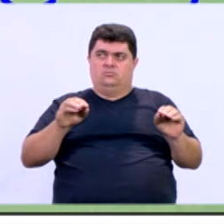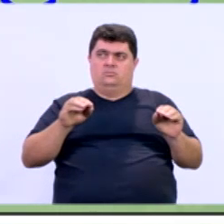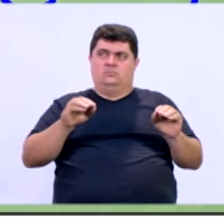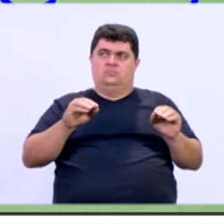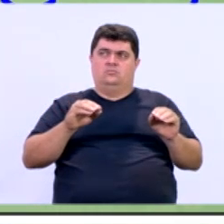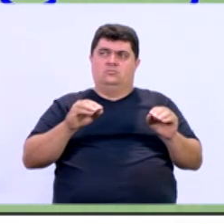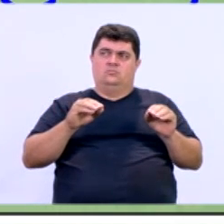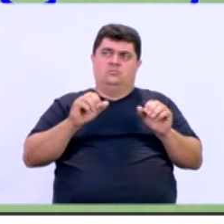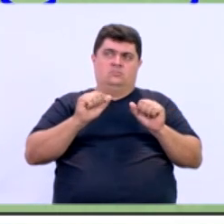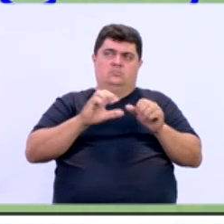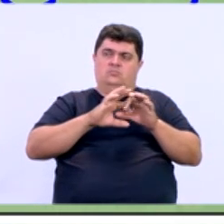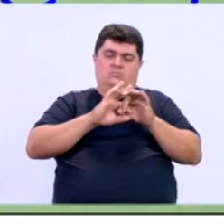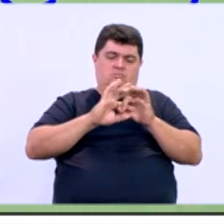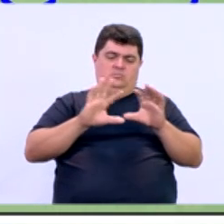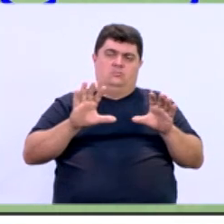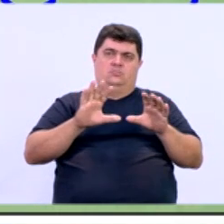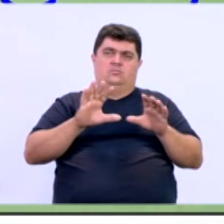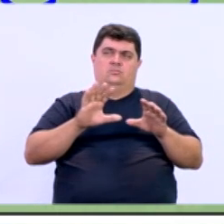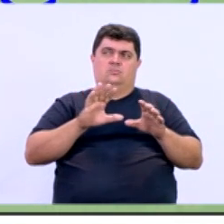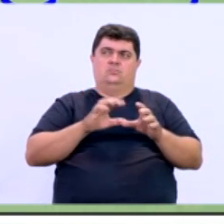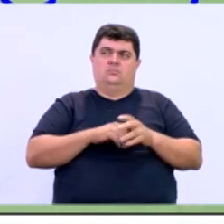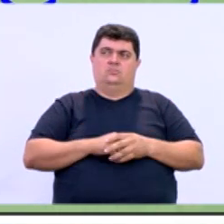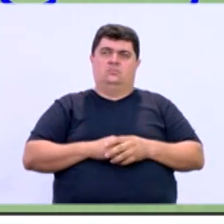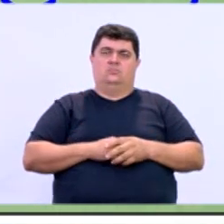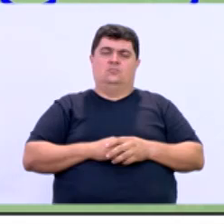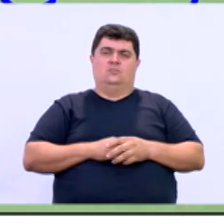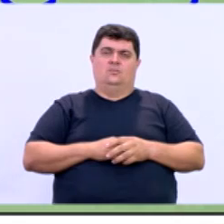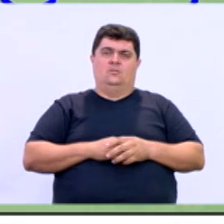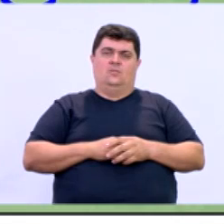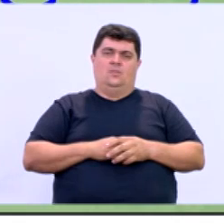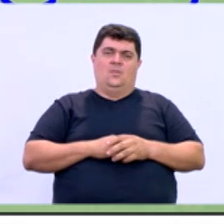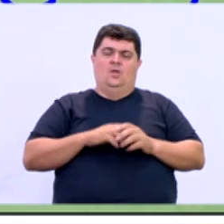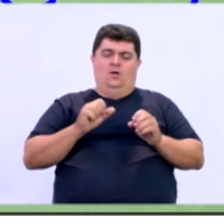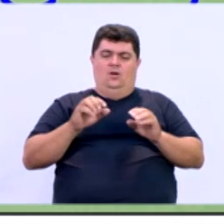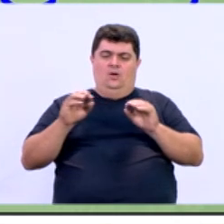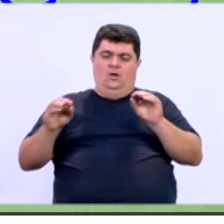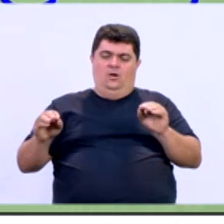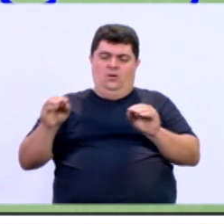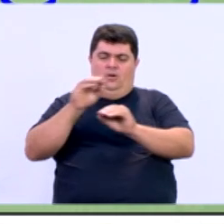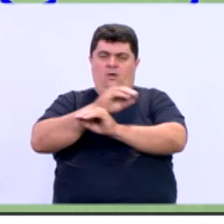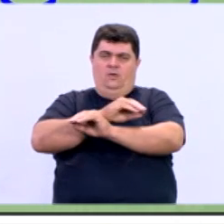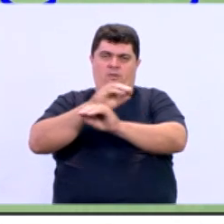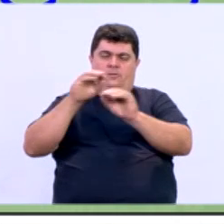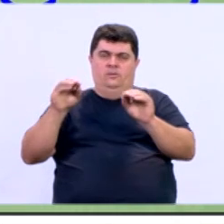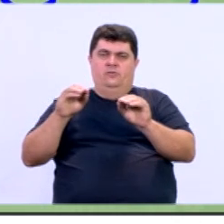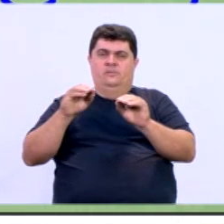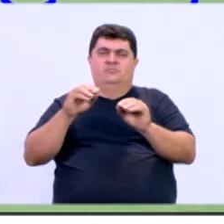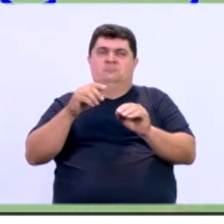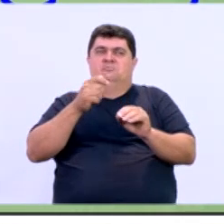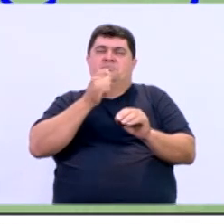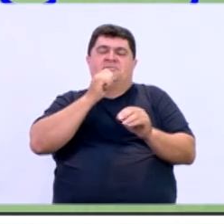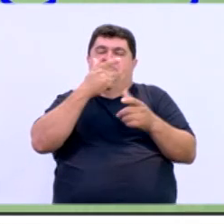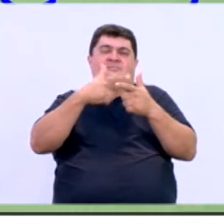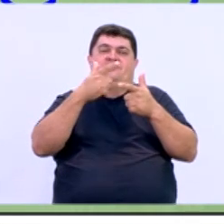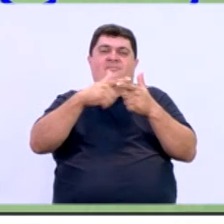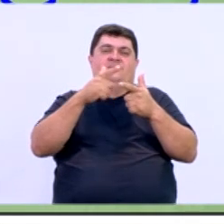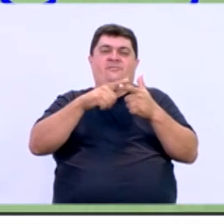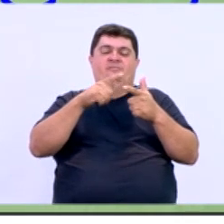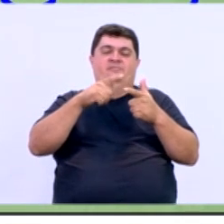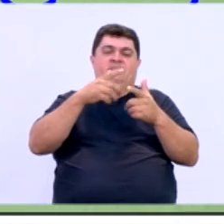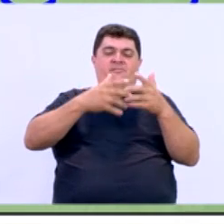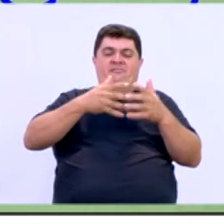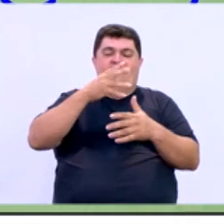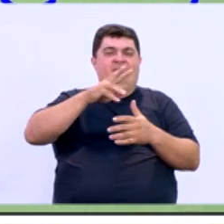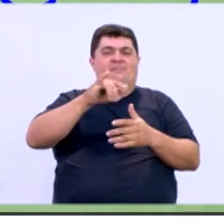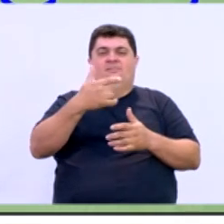input text, name, max len e size. Isso não vai afetar, ter